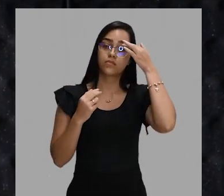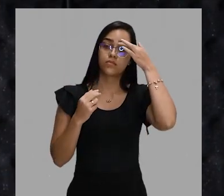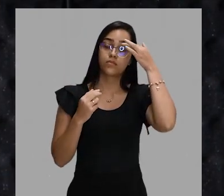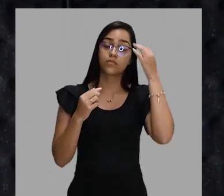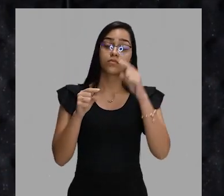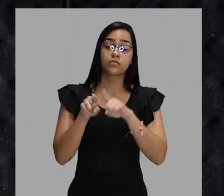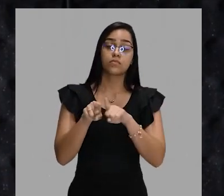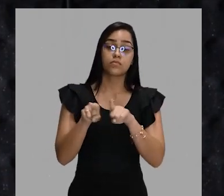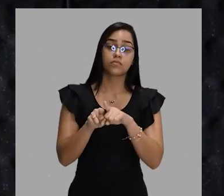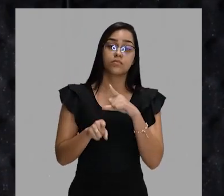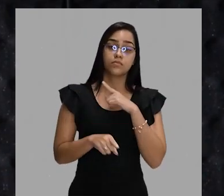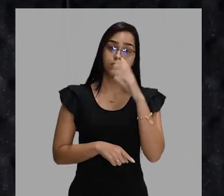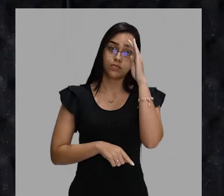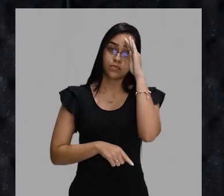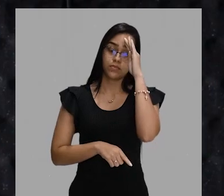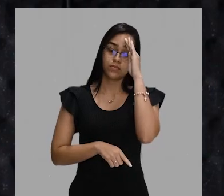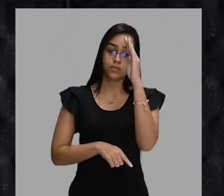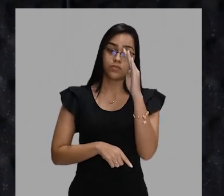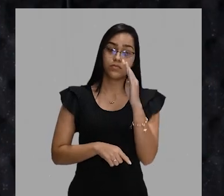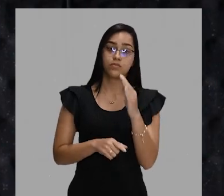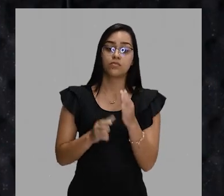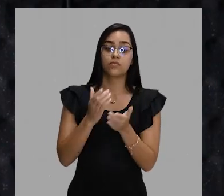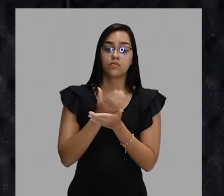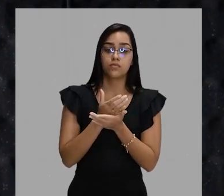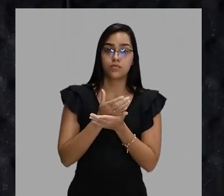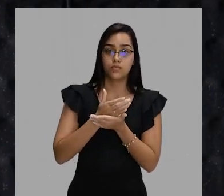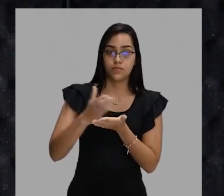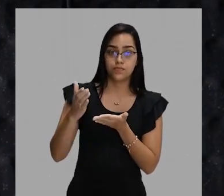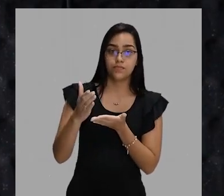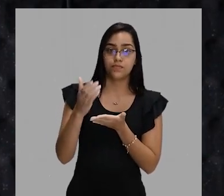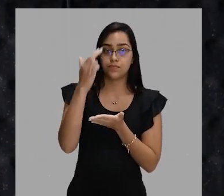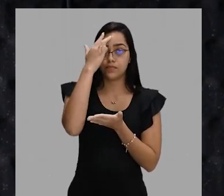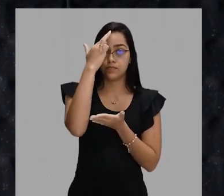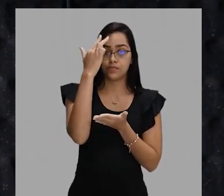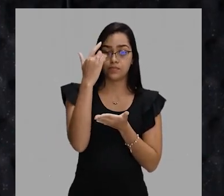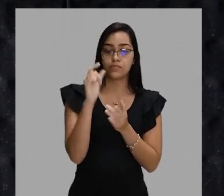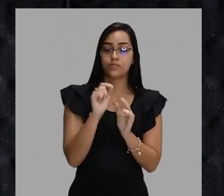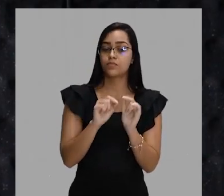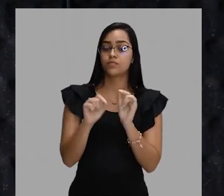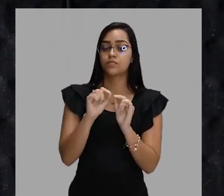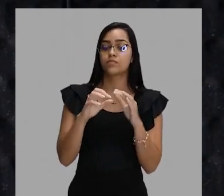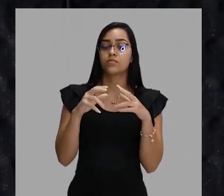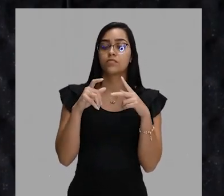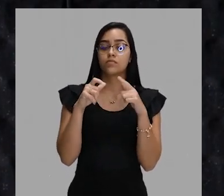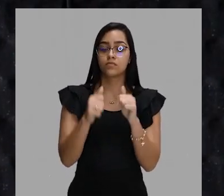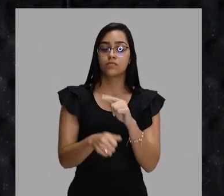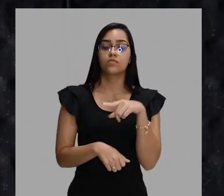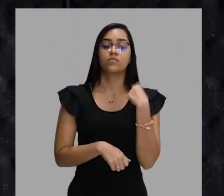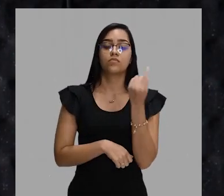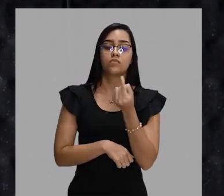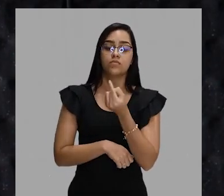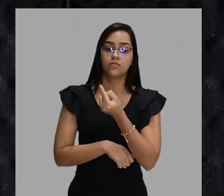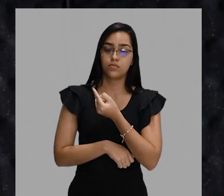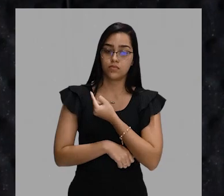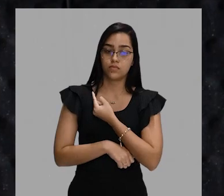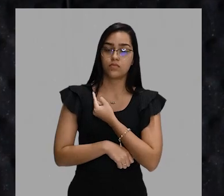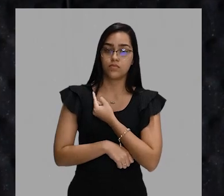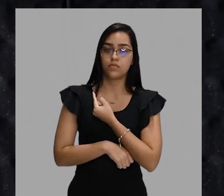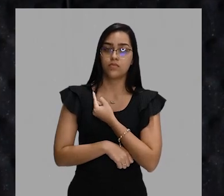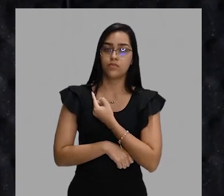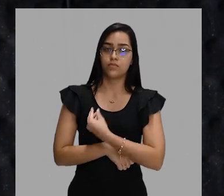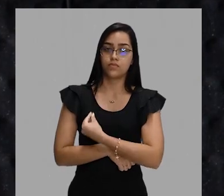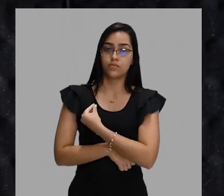E uma das principais premissas aí do evolucionismo é de que todos nós, né,